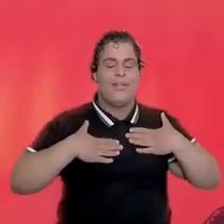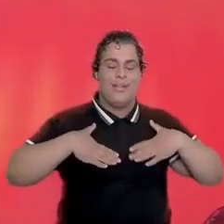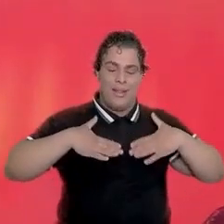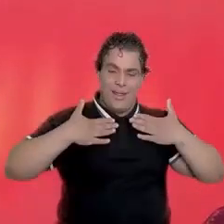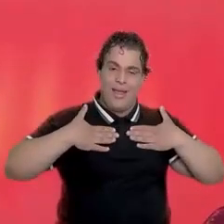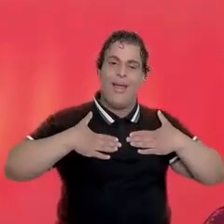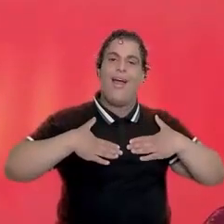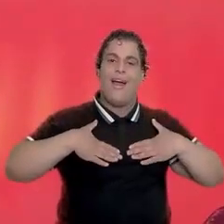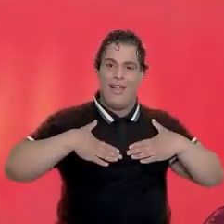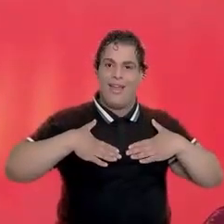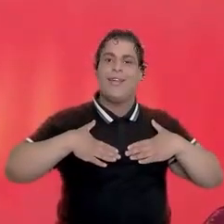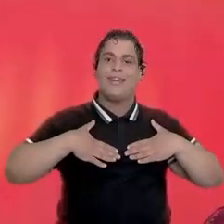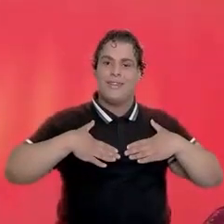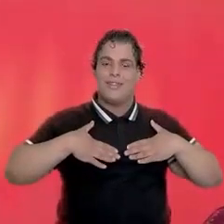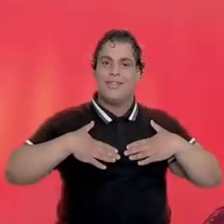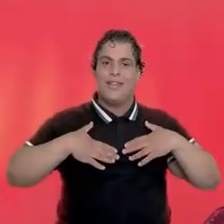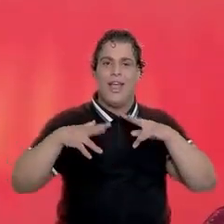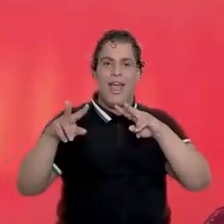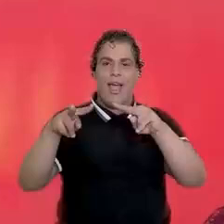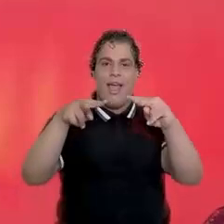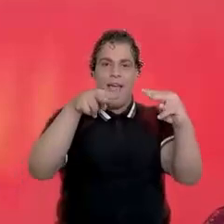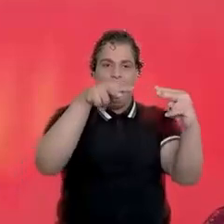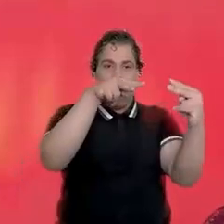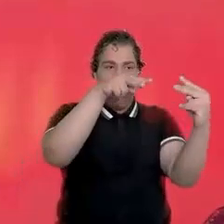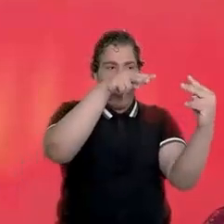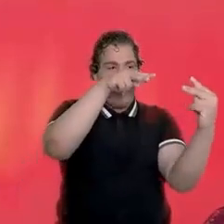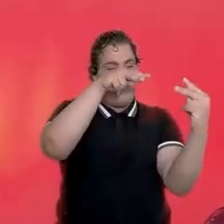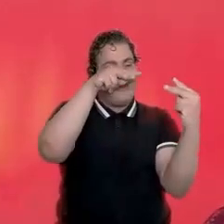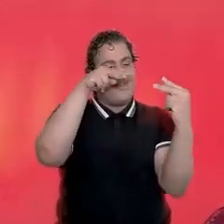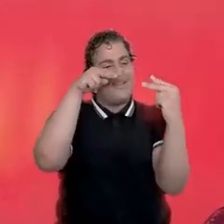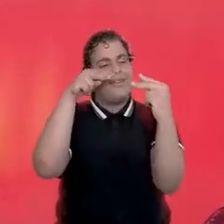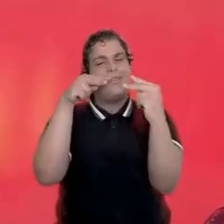suave. Aquele olhar,